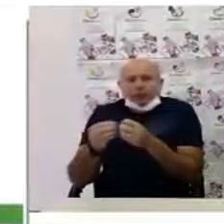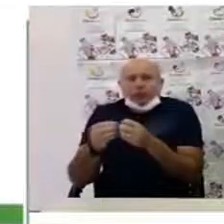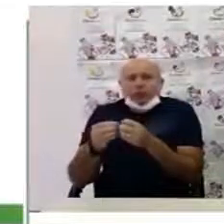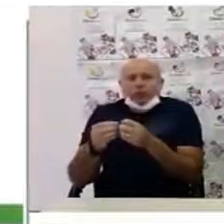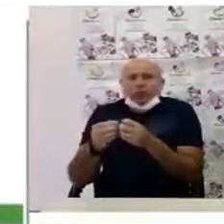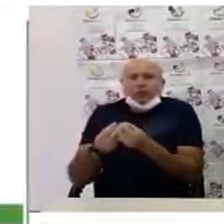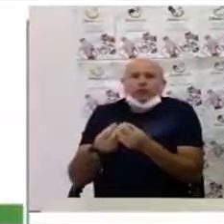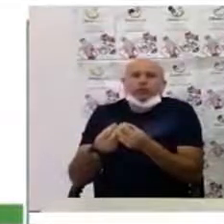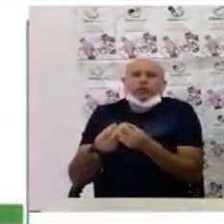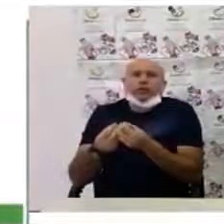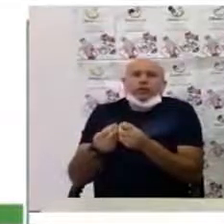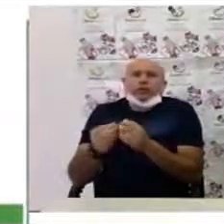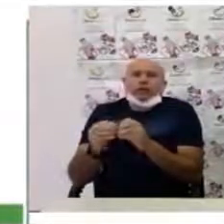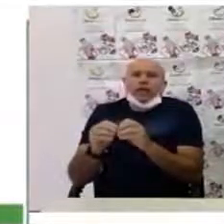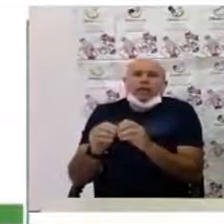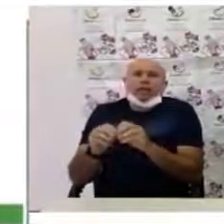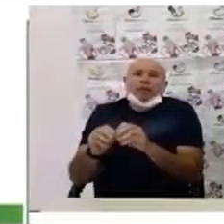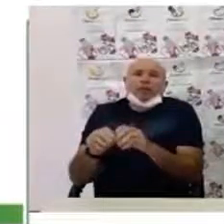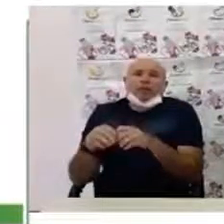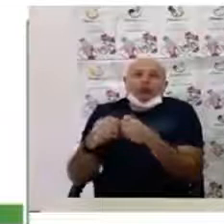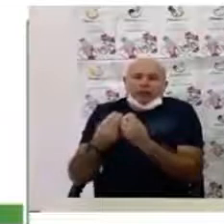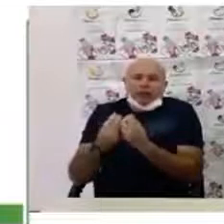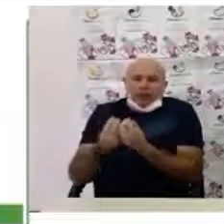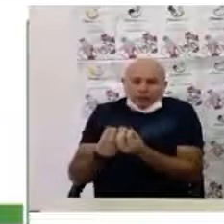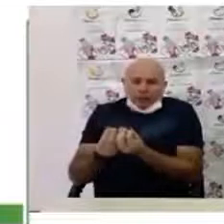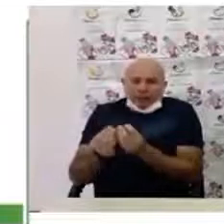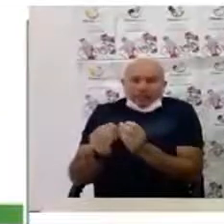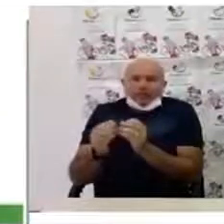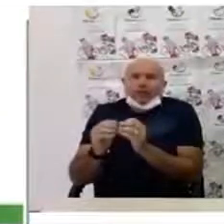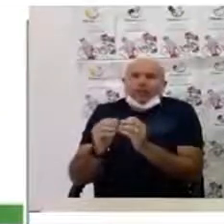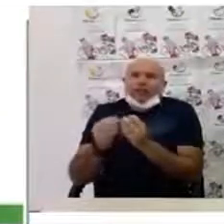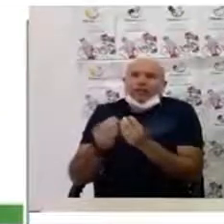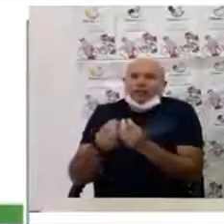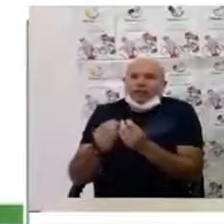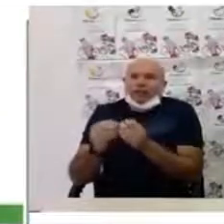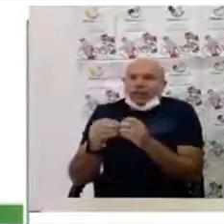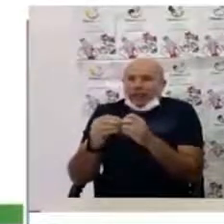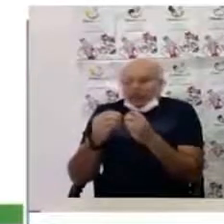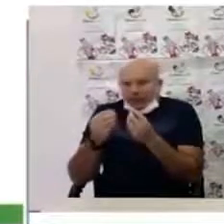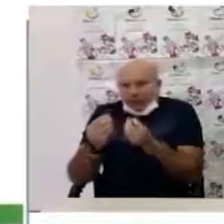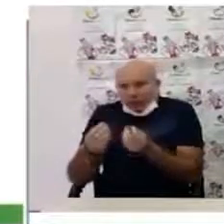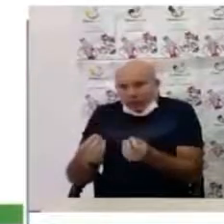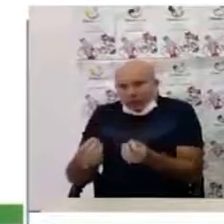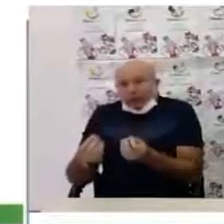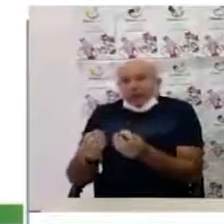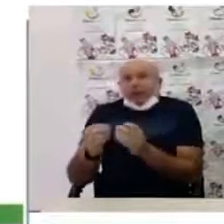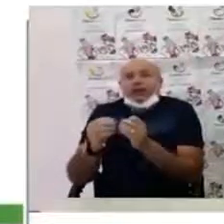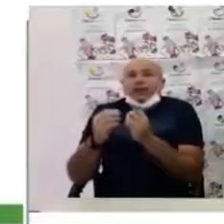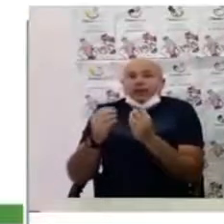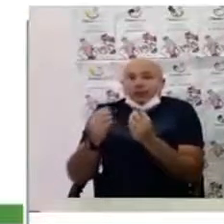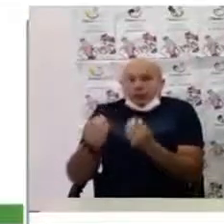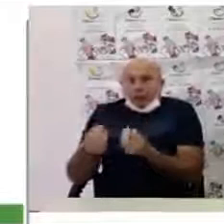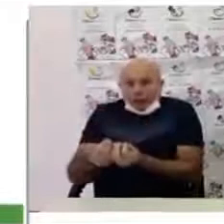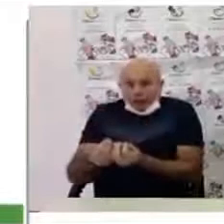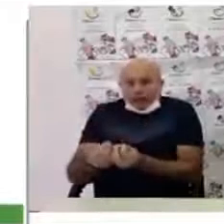estão muito próximos. Se o átomo é muito pequeno, imagina uma região que está lá dentro do átomo, chamada